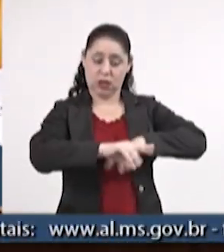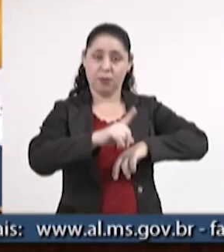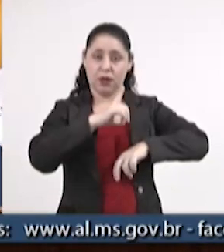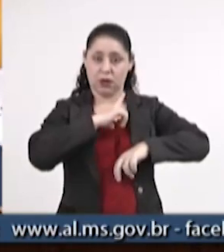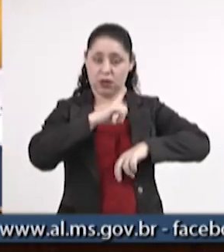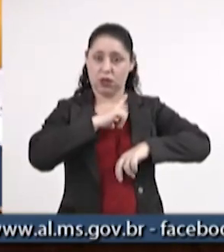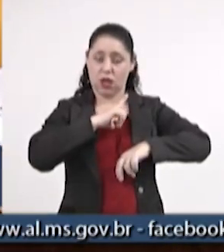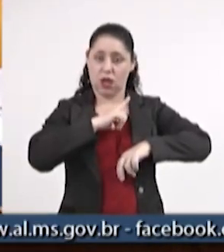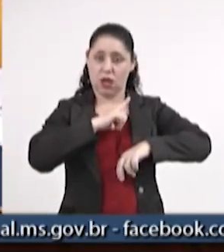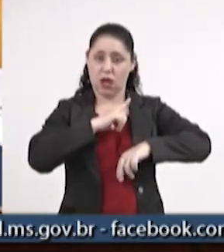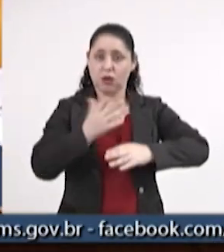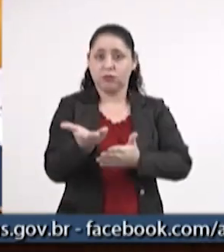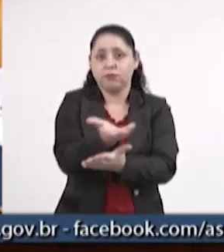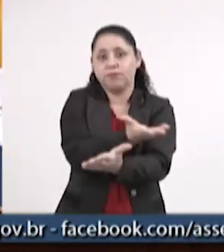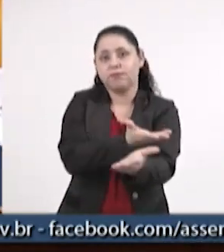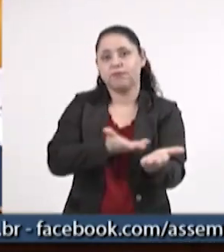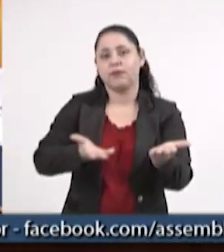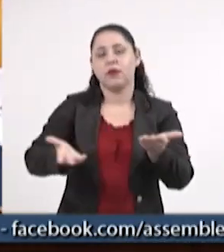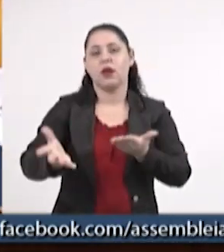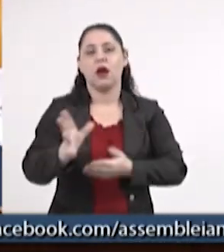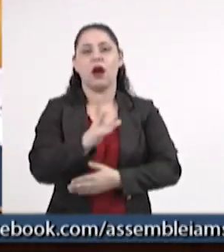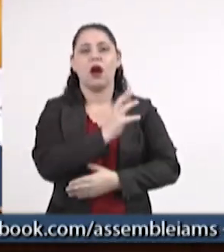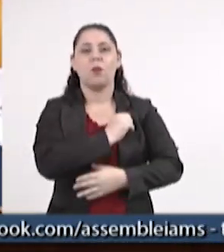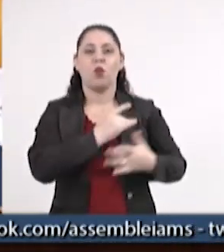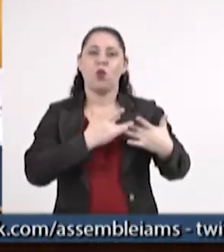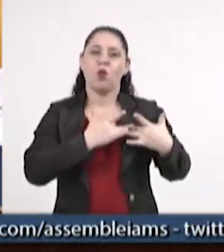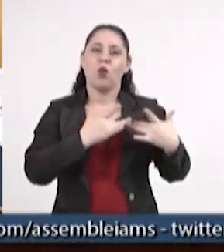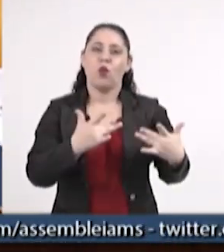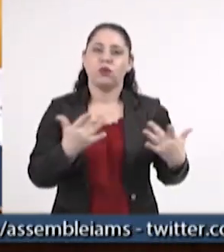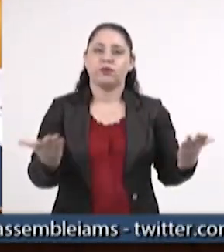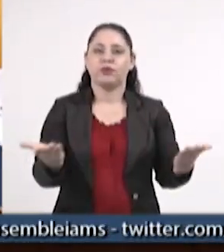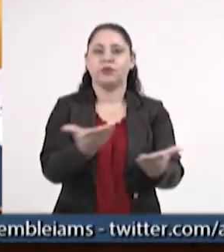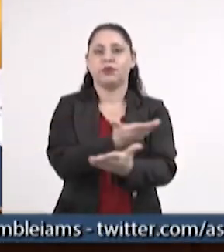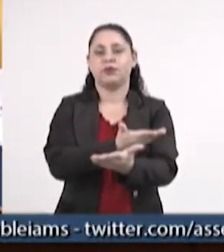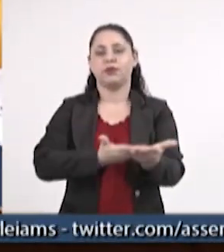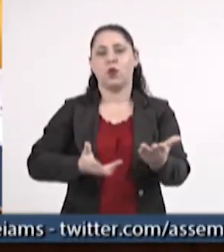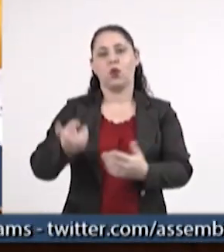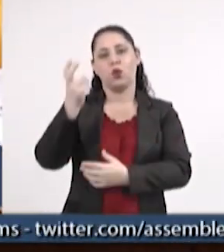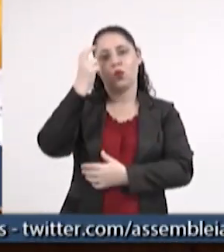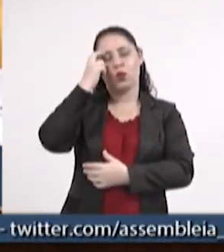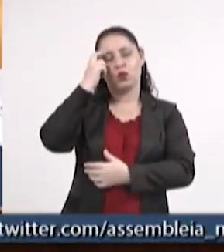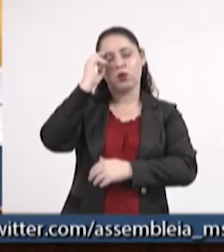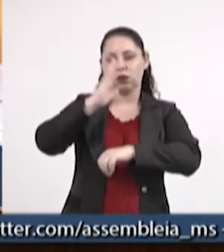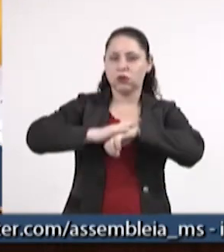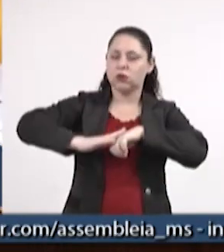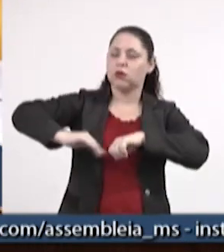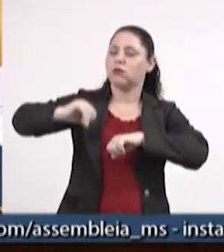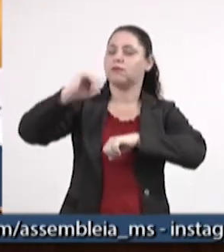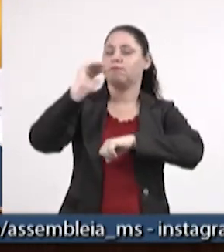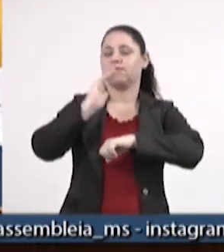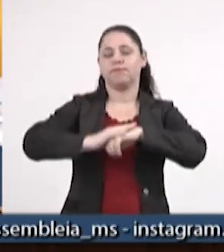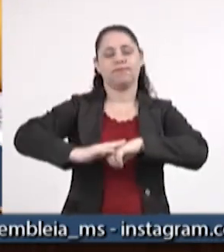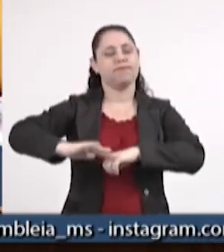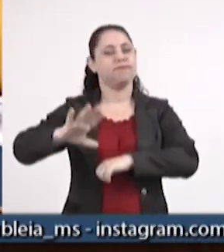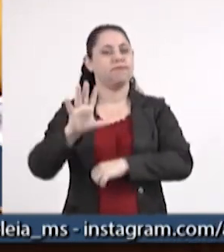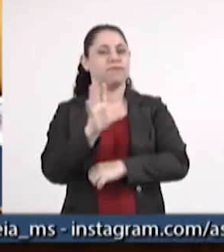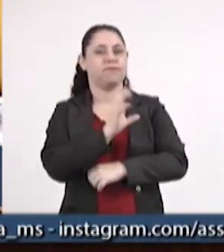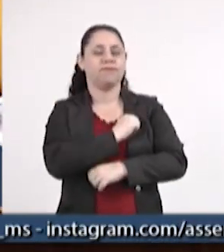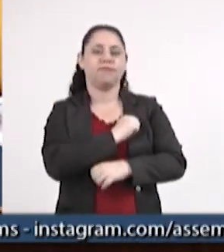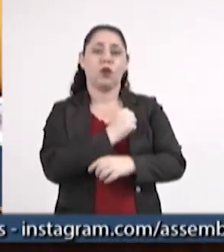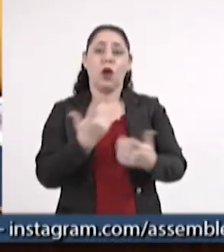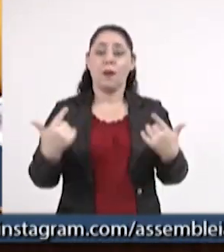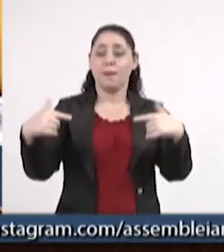haja fraternidade, haja solidariedade, uma cultura do afeto, do carinho, né,